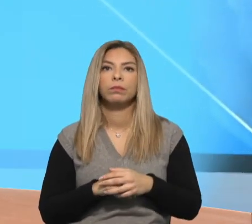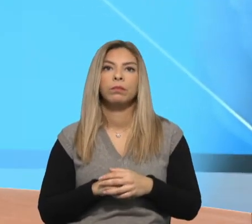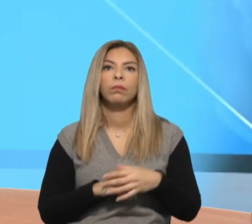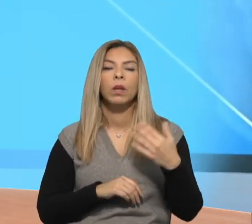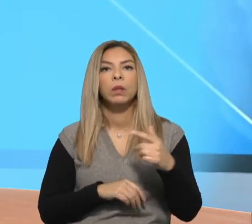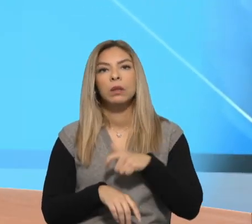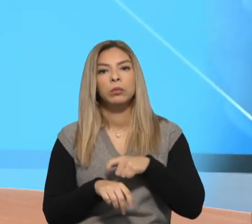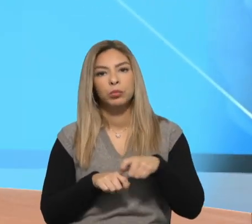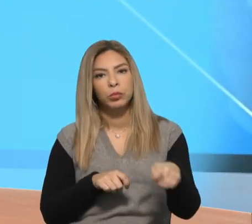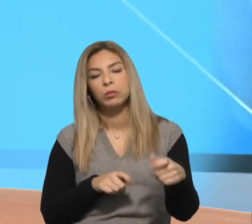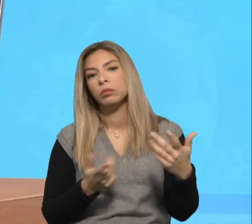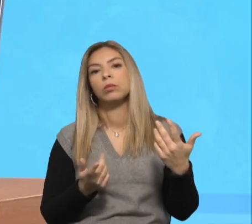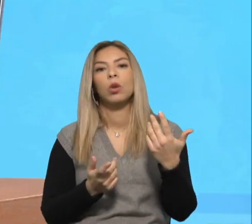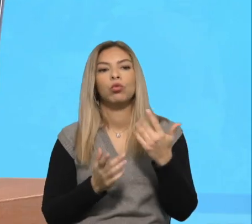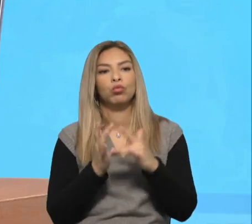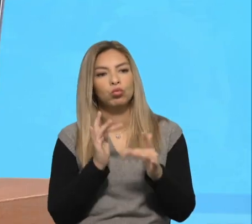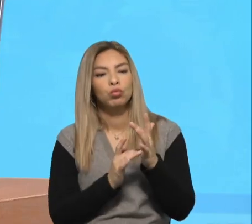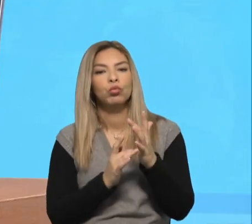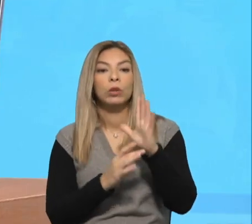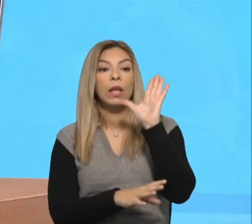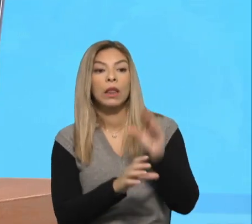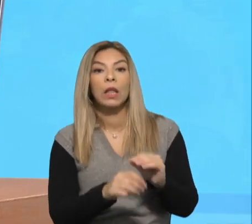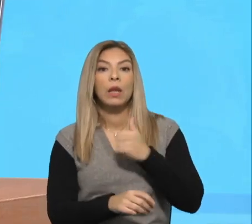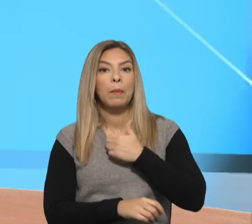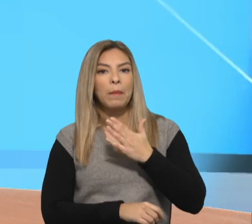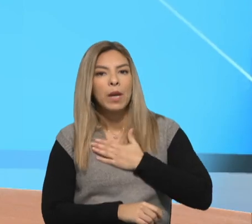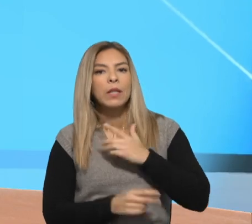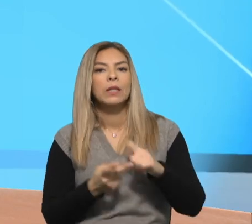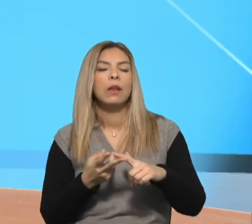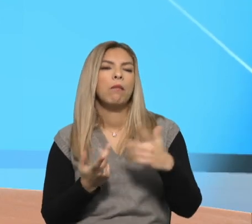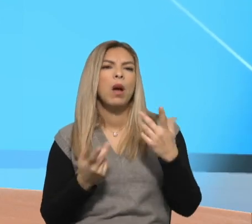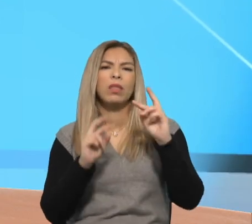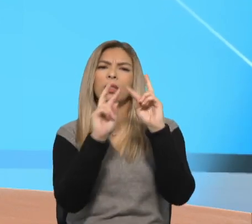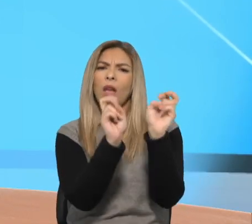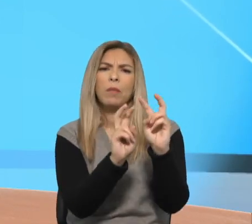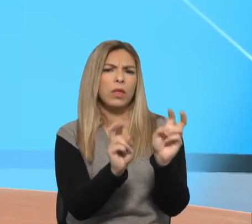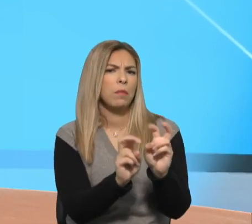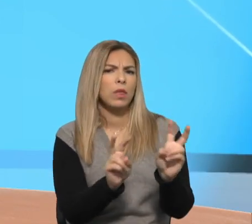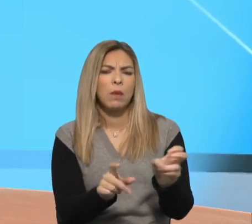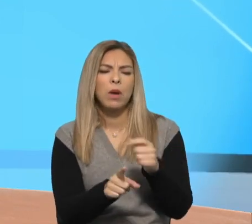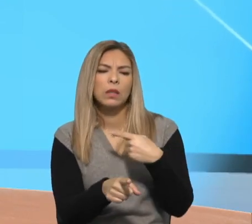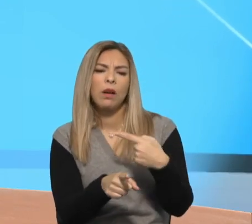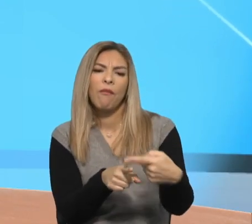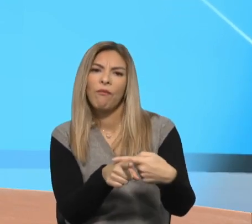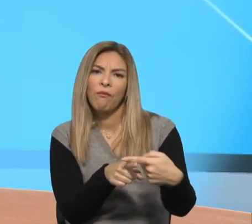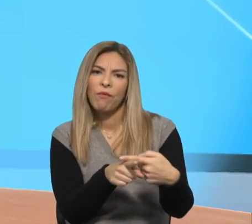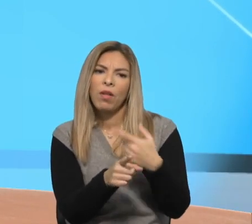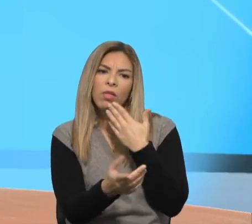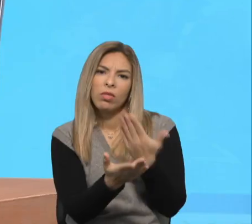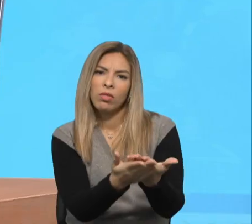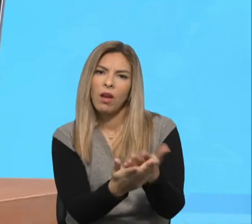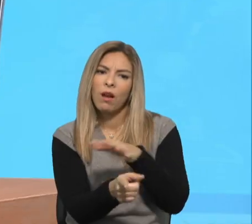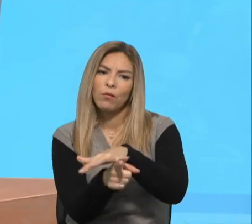neste momento, desde o Cristo na Empresa. Há diversas formas de estimular esta presença da fé no ambiente